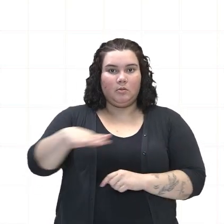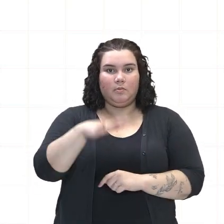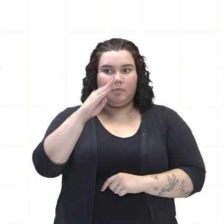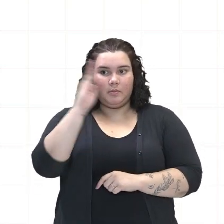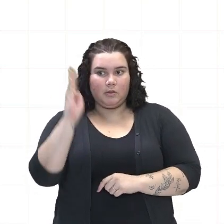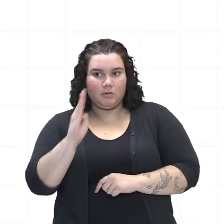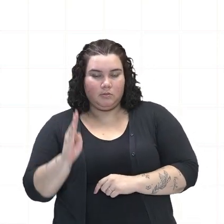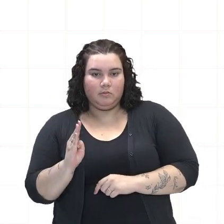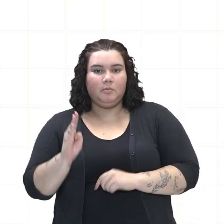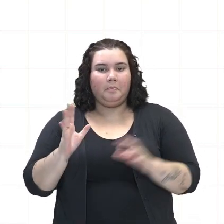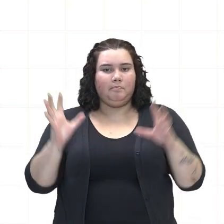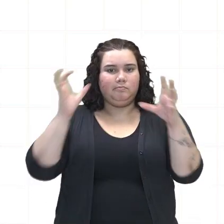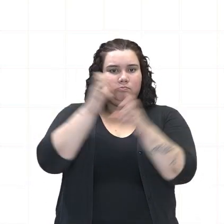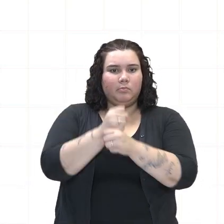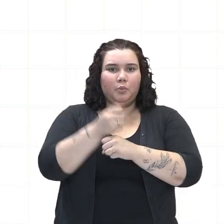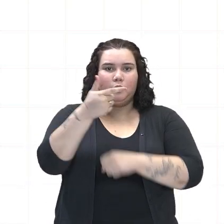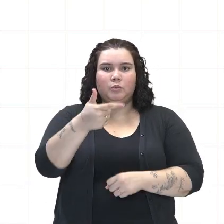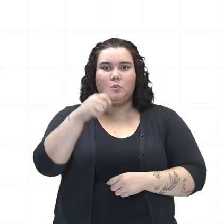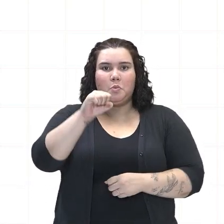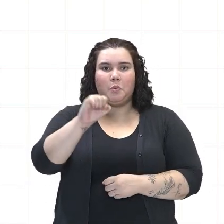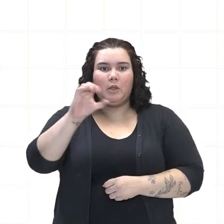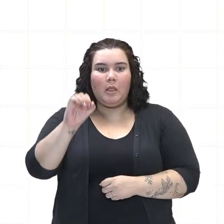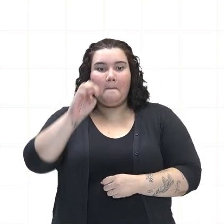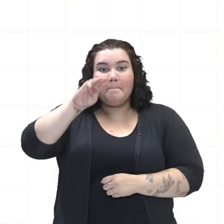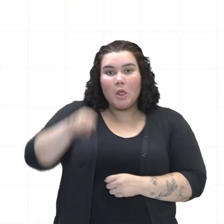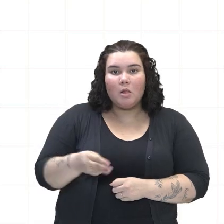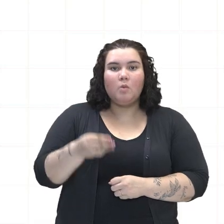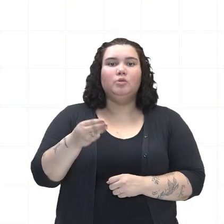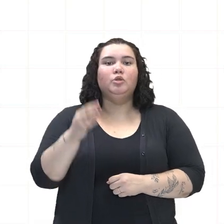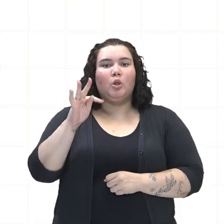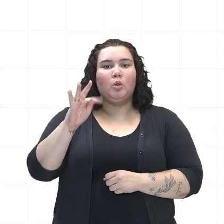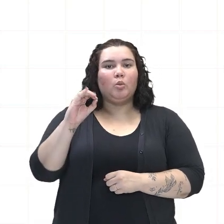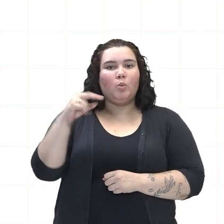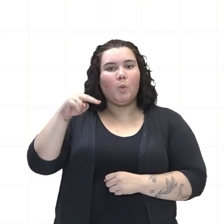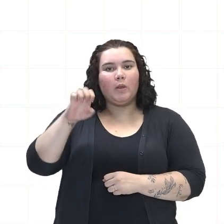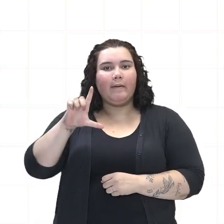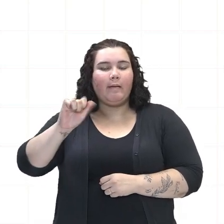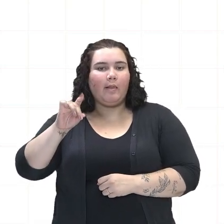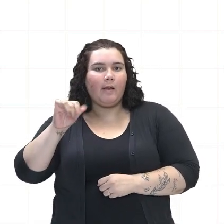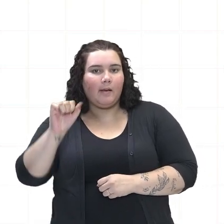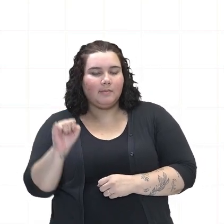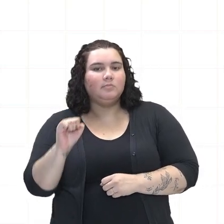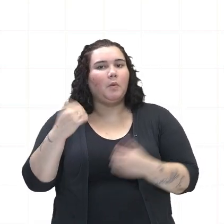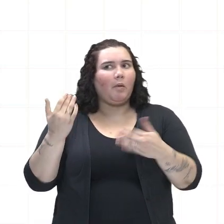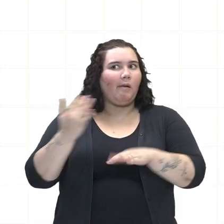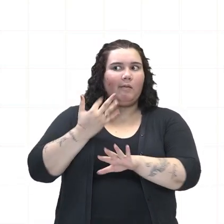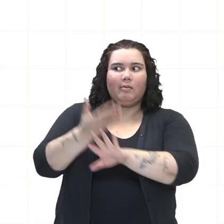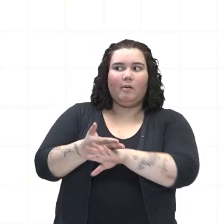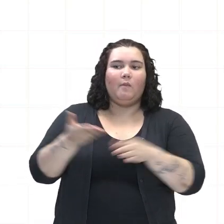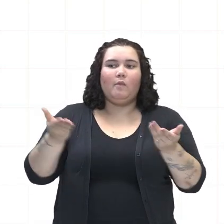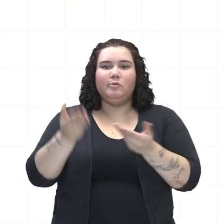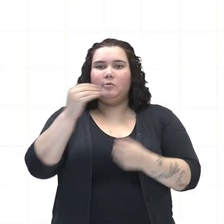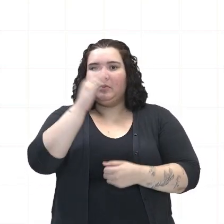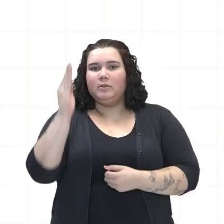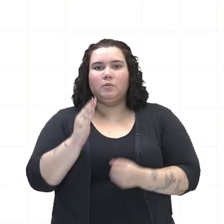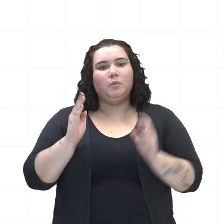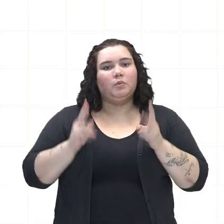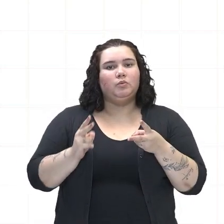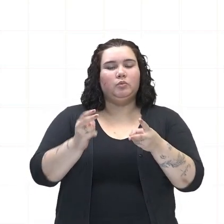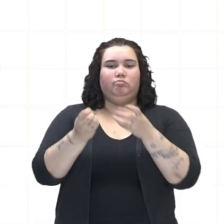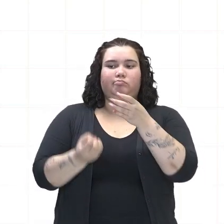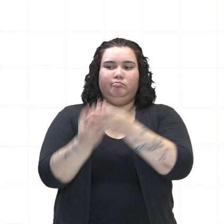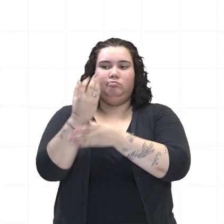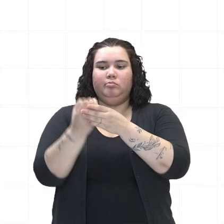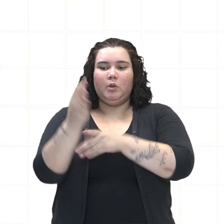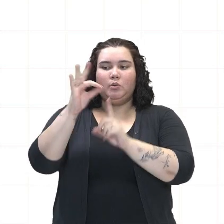brasileiro, 280 milhões de toneladas. Até hoje, o Brasil ainda é o maior produtor de soja do mundo. Né? A